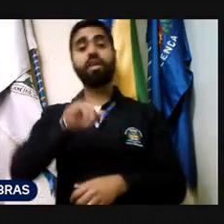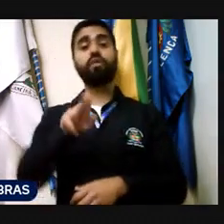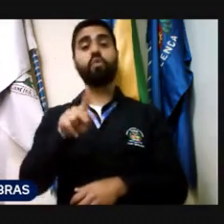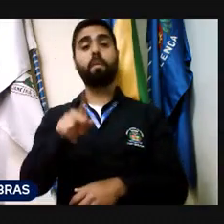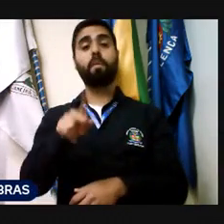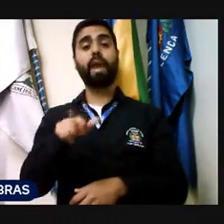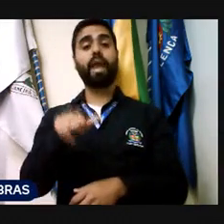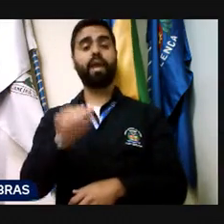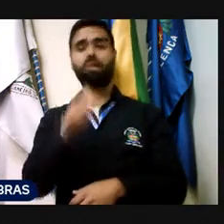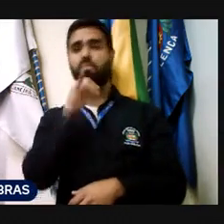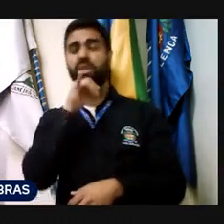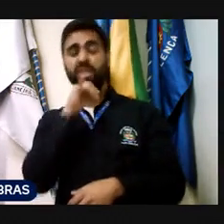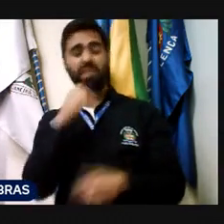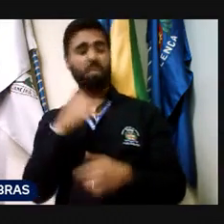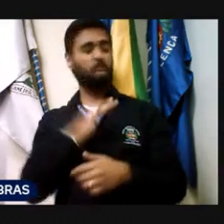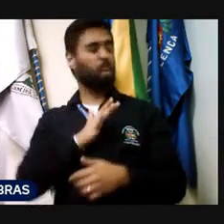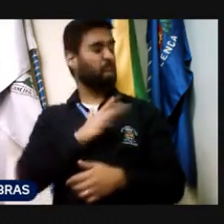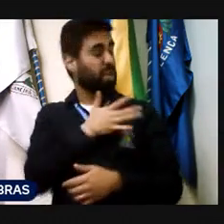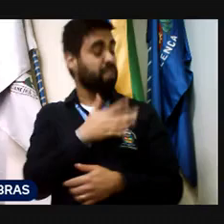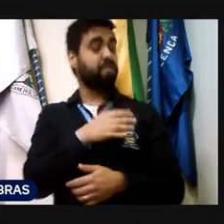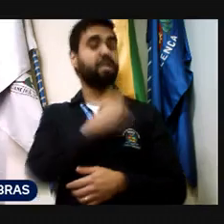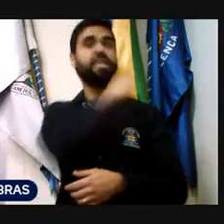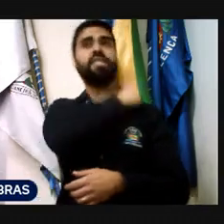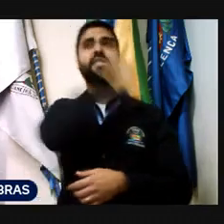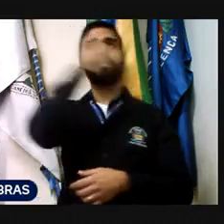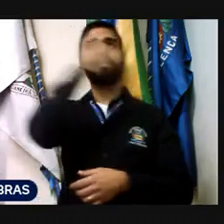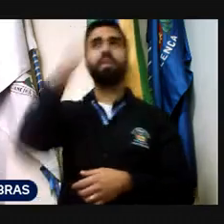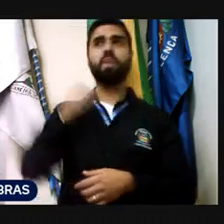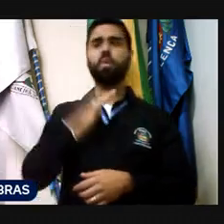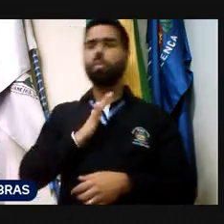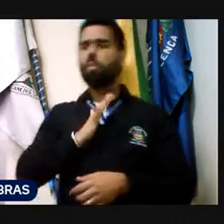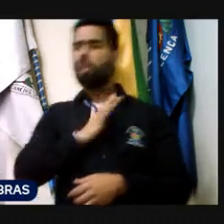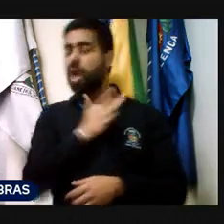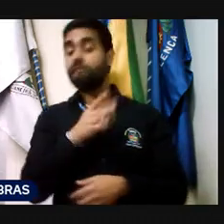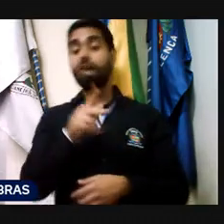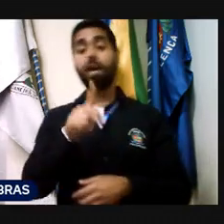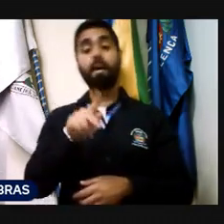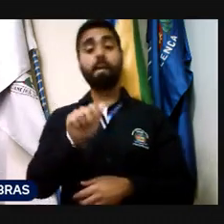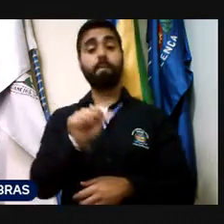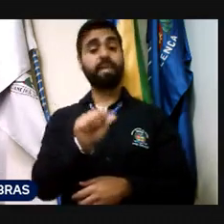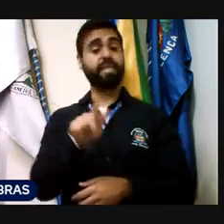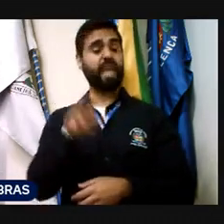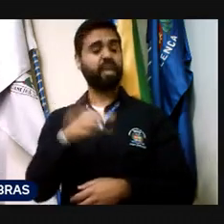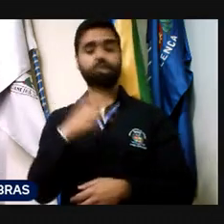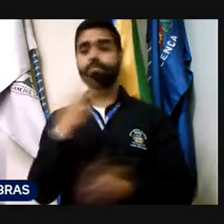de ônibus. Santo Isabel do Rio Preto, a passagem é uma vergonha.